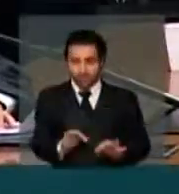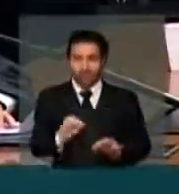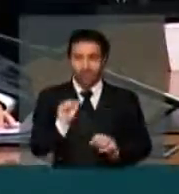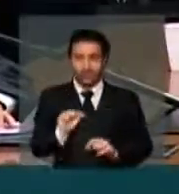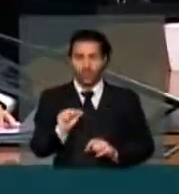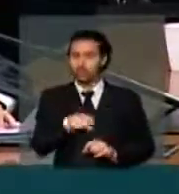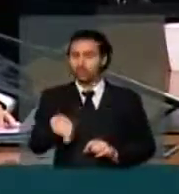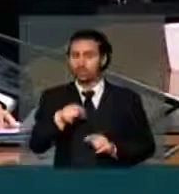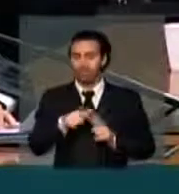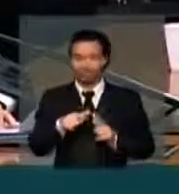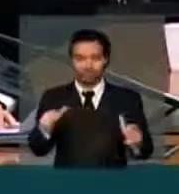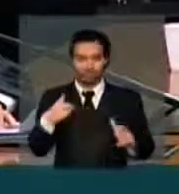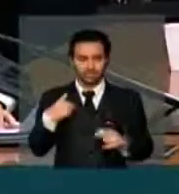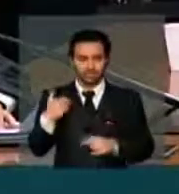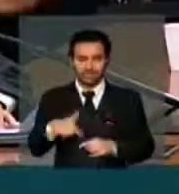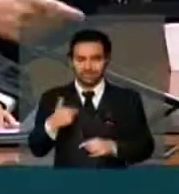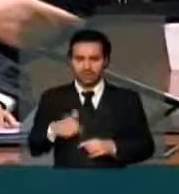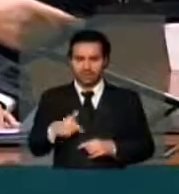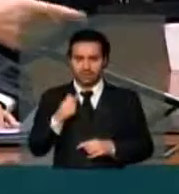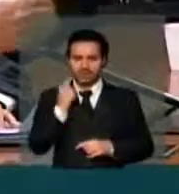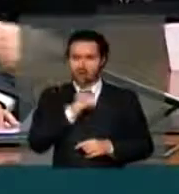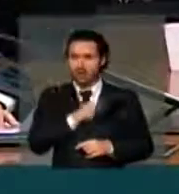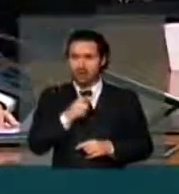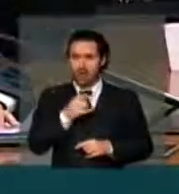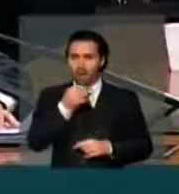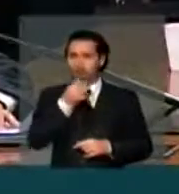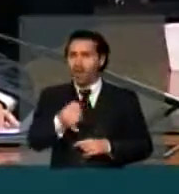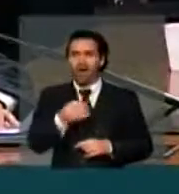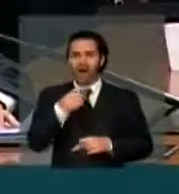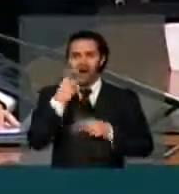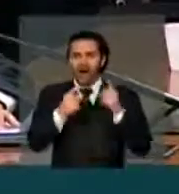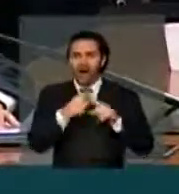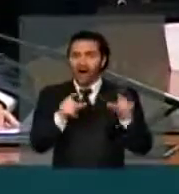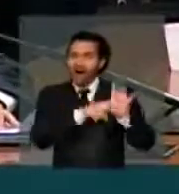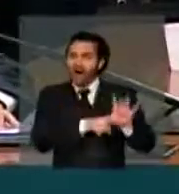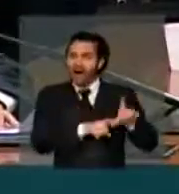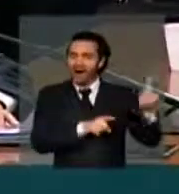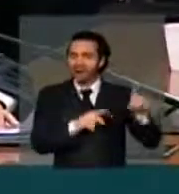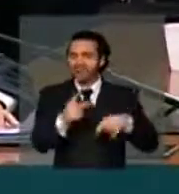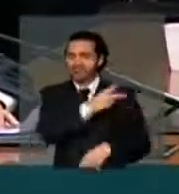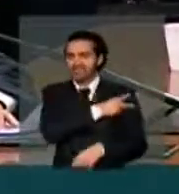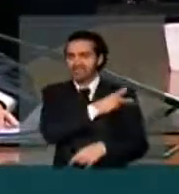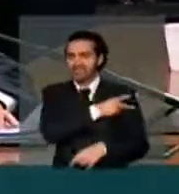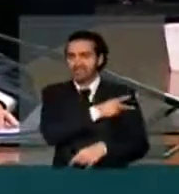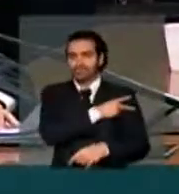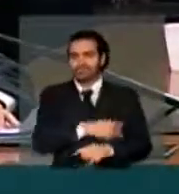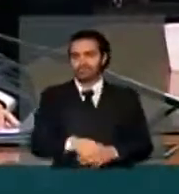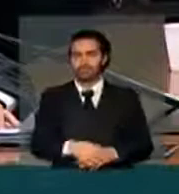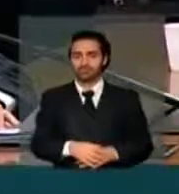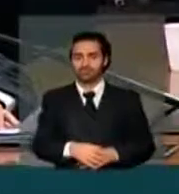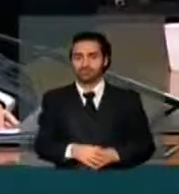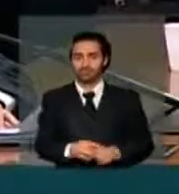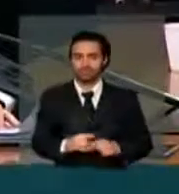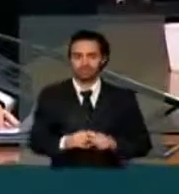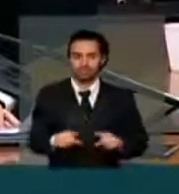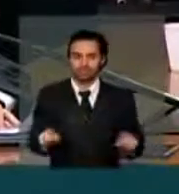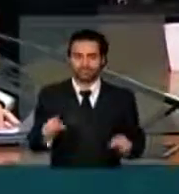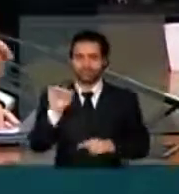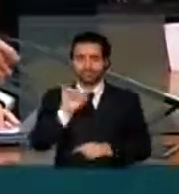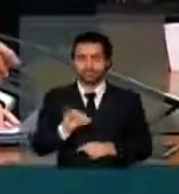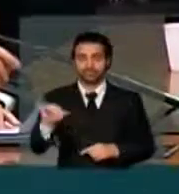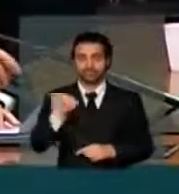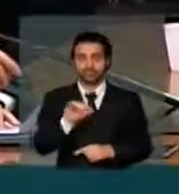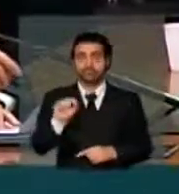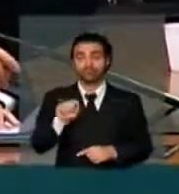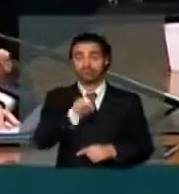a maioria aqui não terá condições de dar uma posição aqui, porque vai depender do chefe, vai depender de outras áreas. Mas o importante é